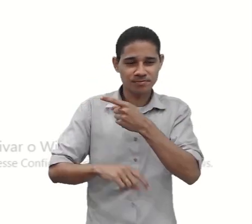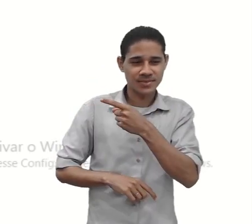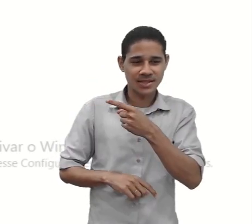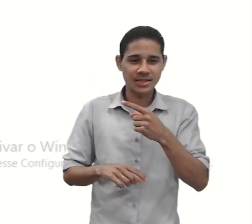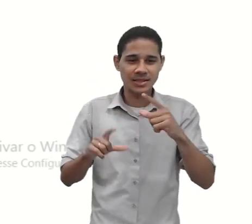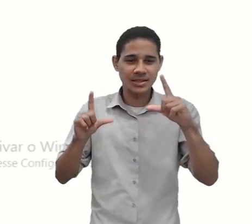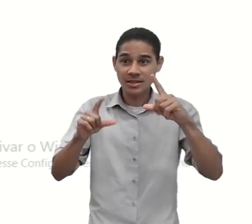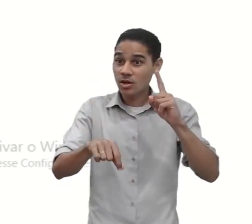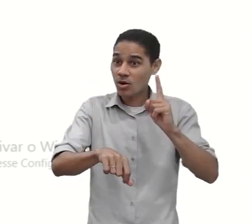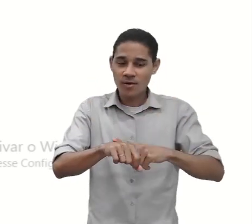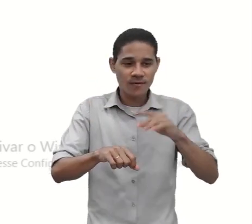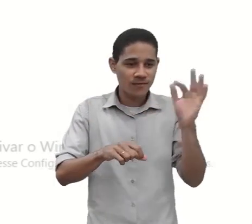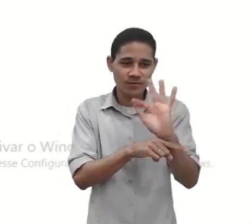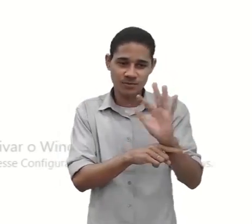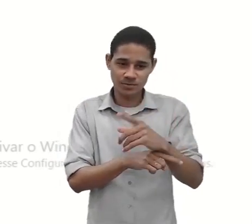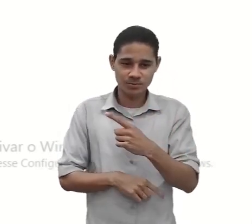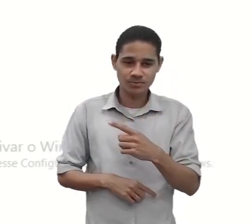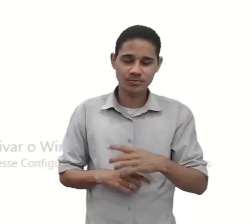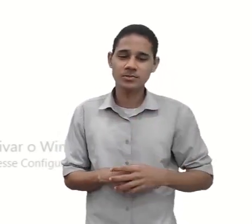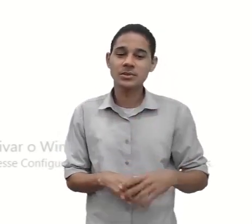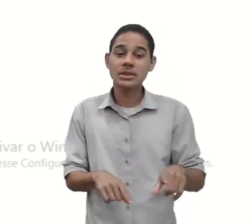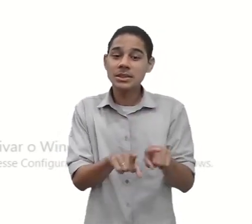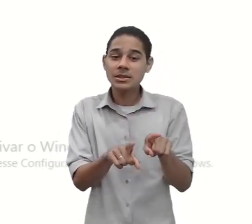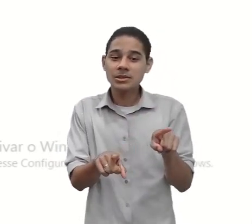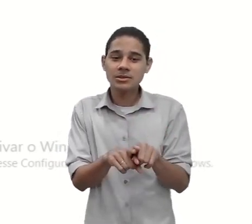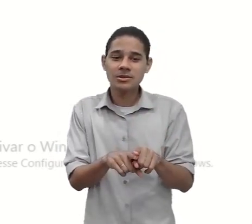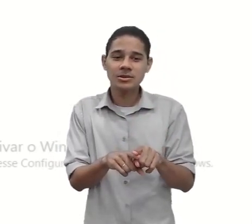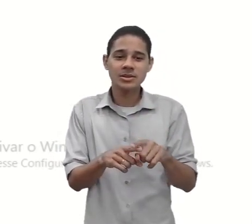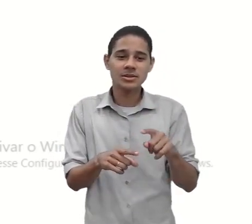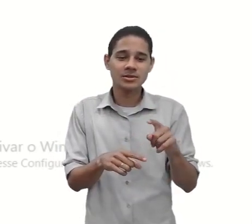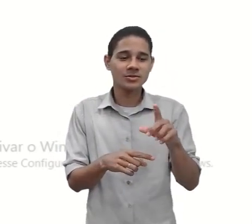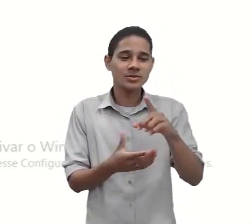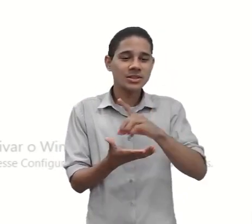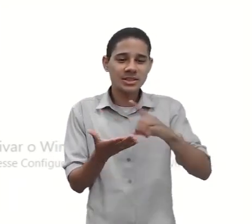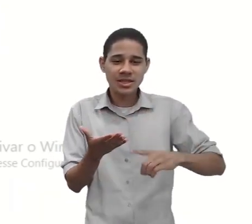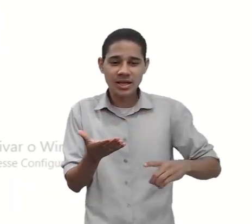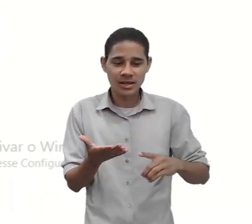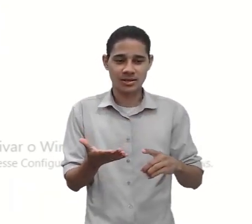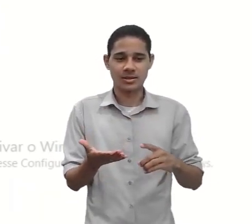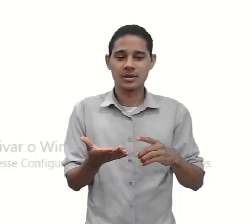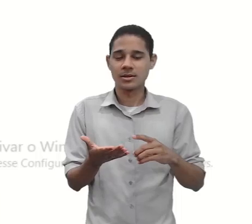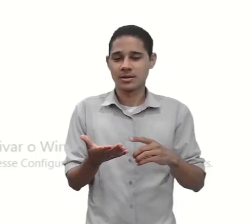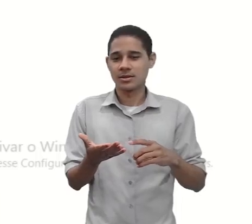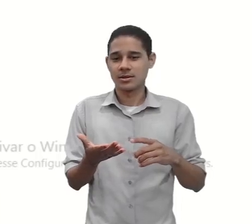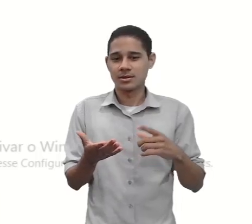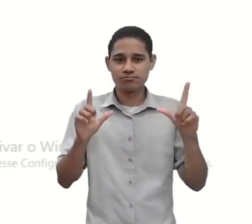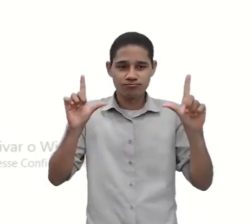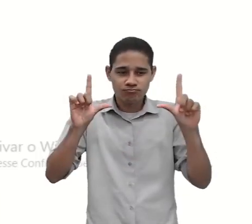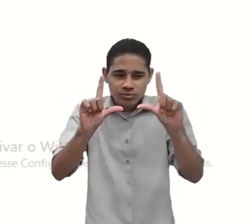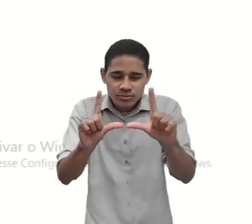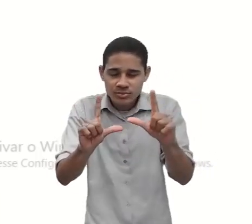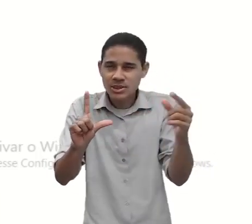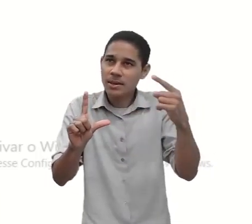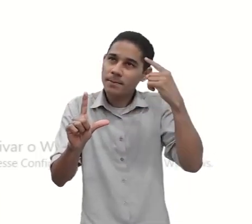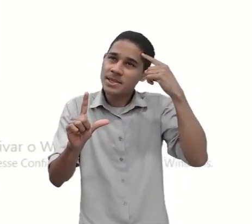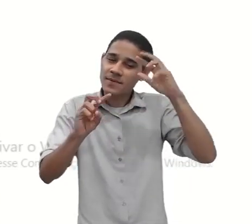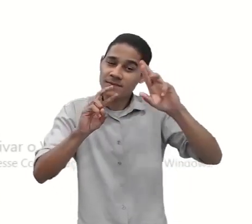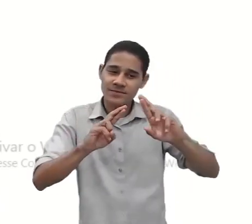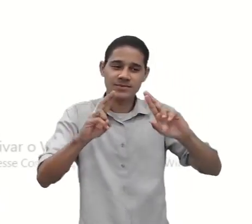momento chave do filme. O enquadramento no design já é a gente já pode pensar um pouco